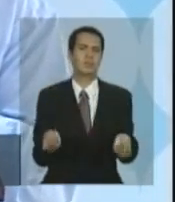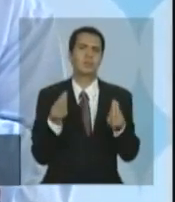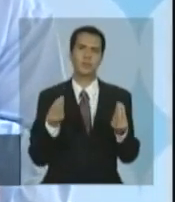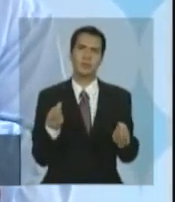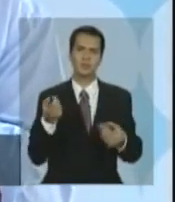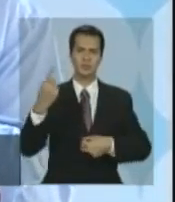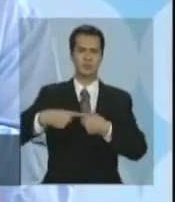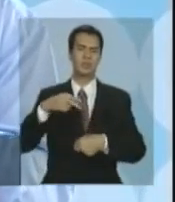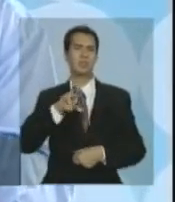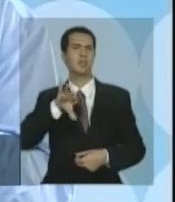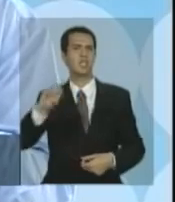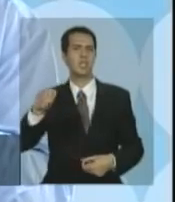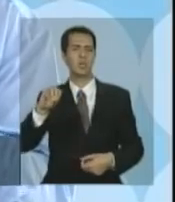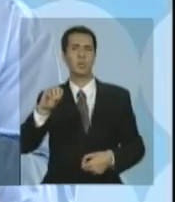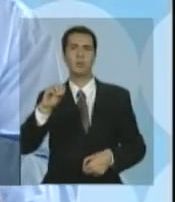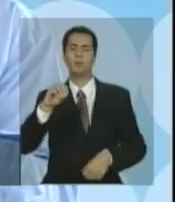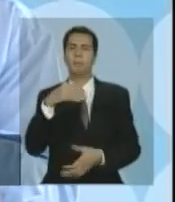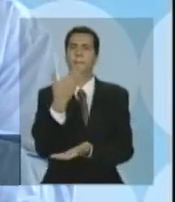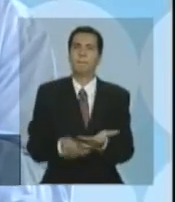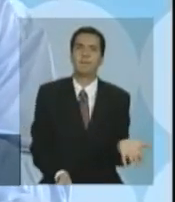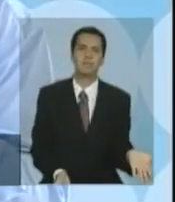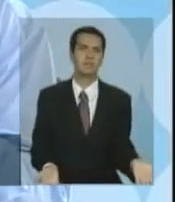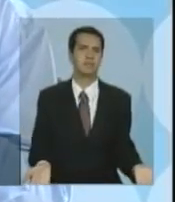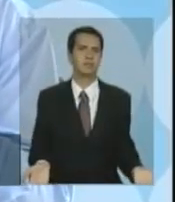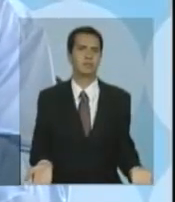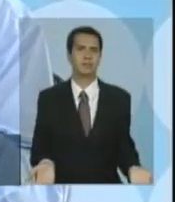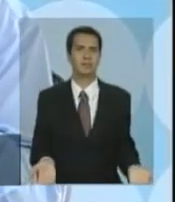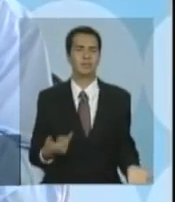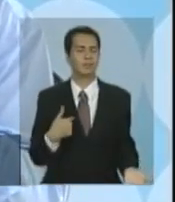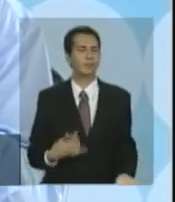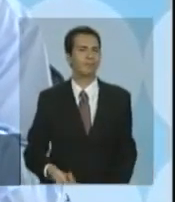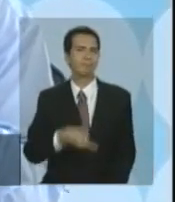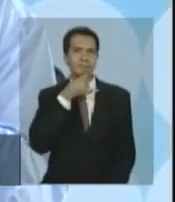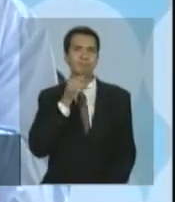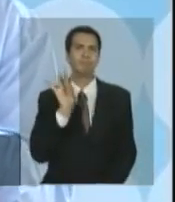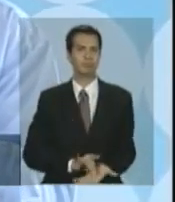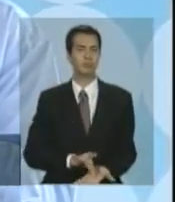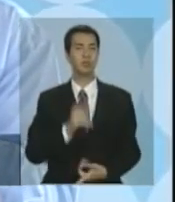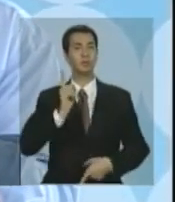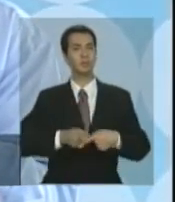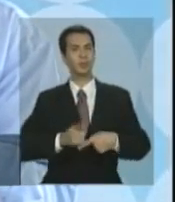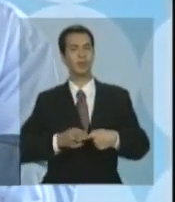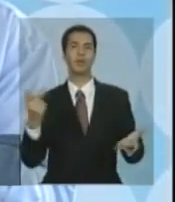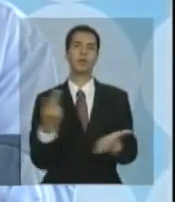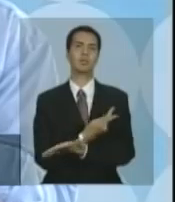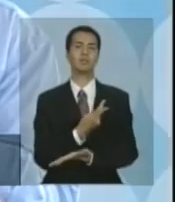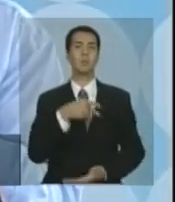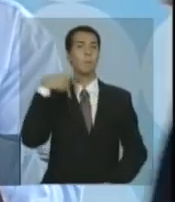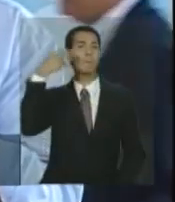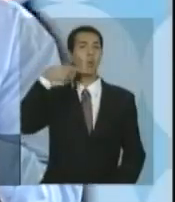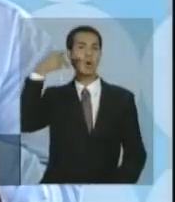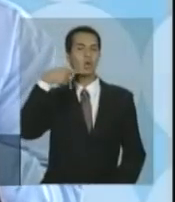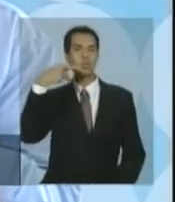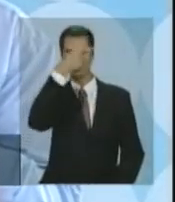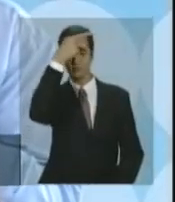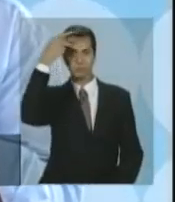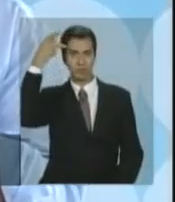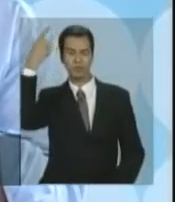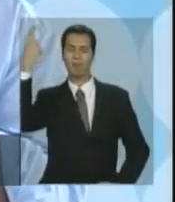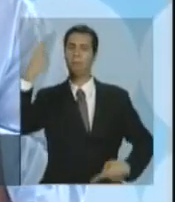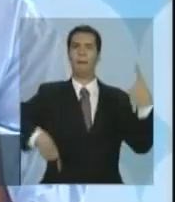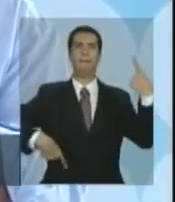Rio de Janeiro perdeu, e eu lamento por isso, com tanta briga entre os homens públicos dessa